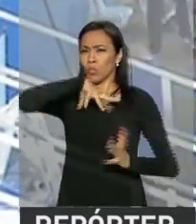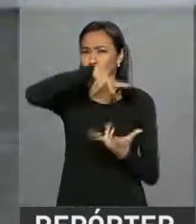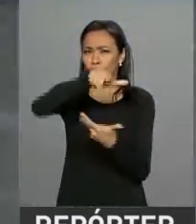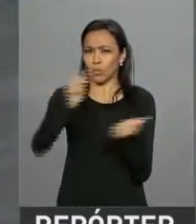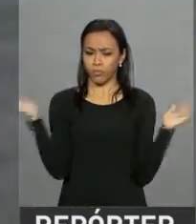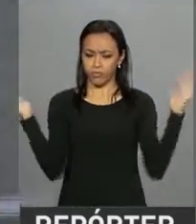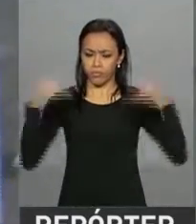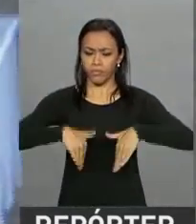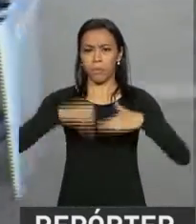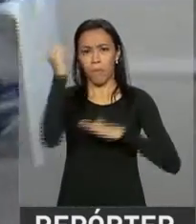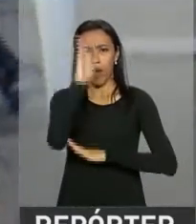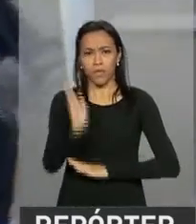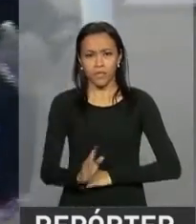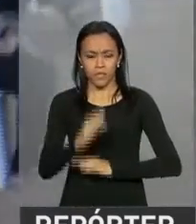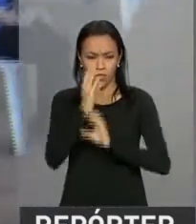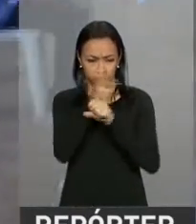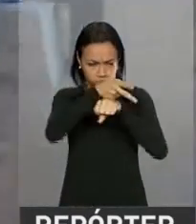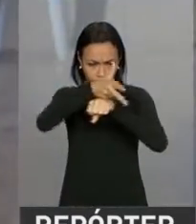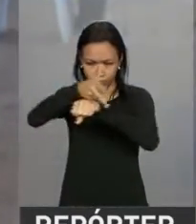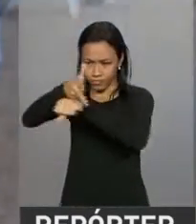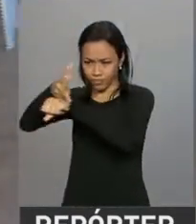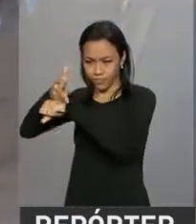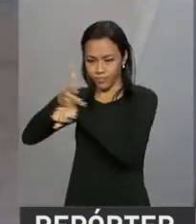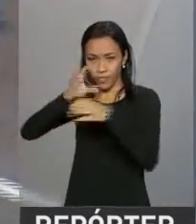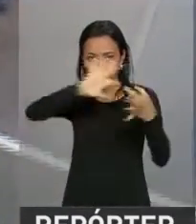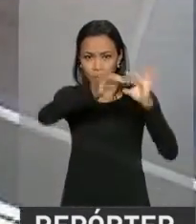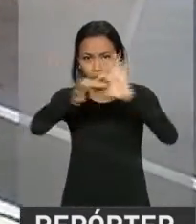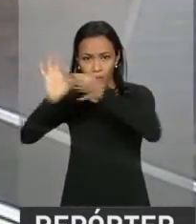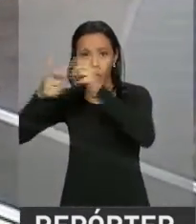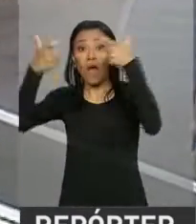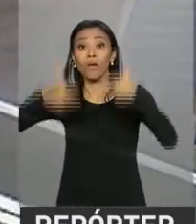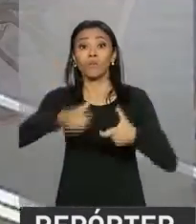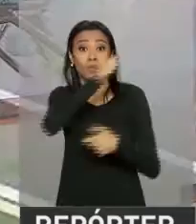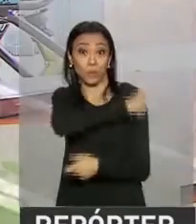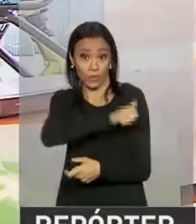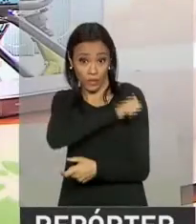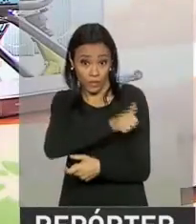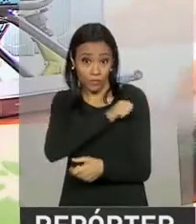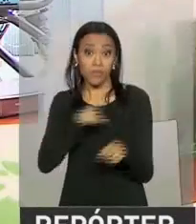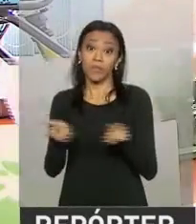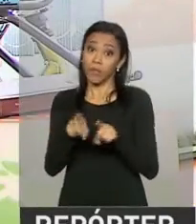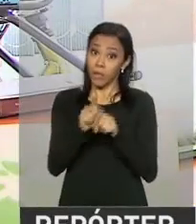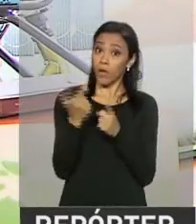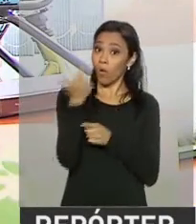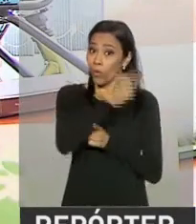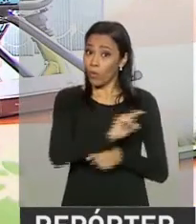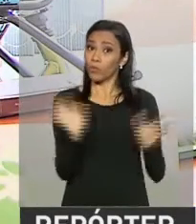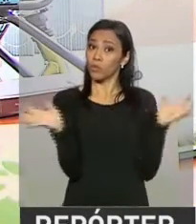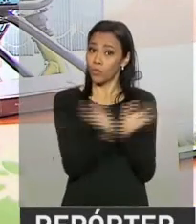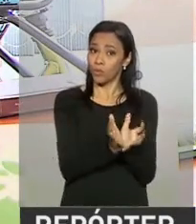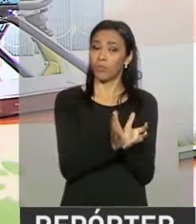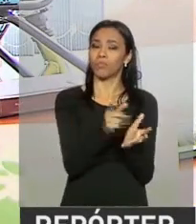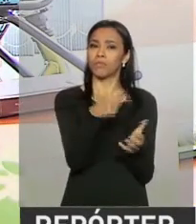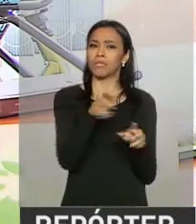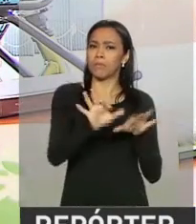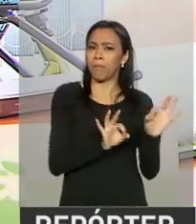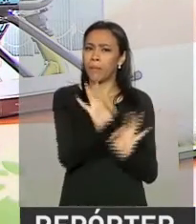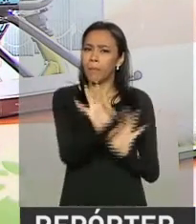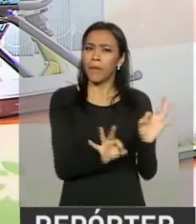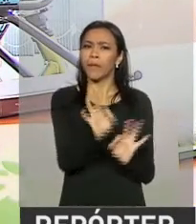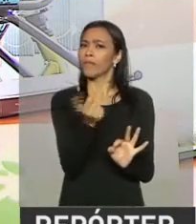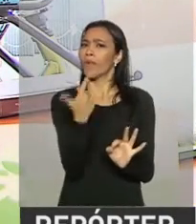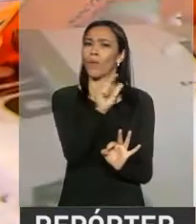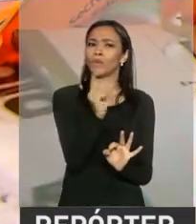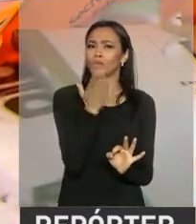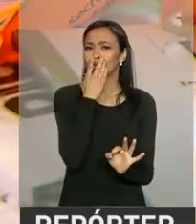todo concentram os holofotes nos jogos olímpicos do rio 2016 alguns brasileiros se preparam para outro tipo de